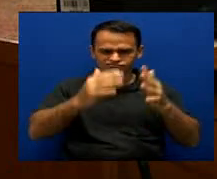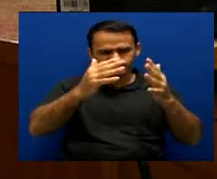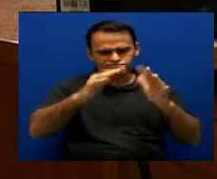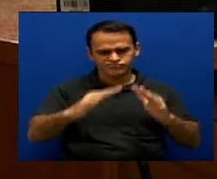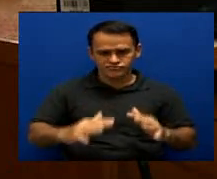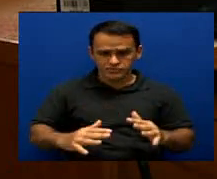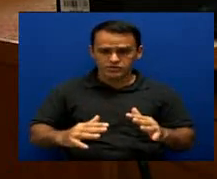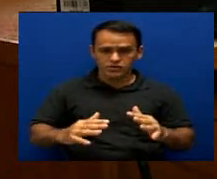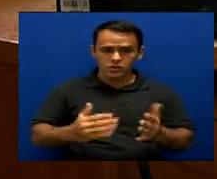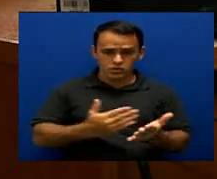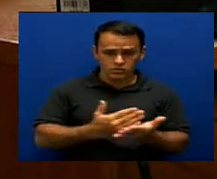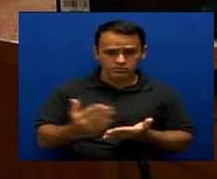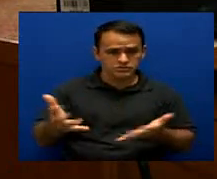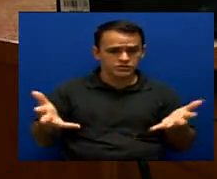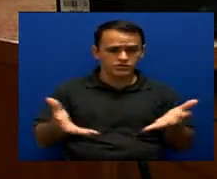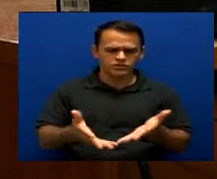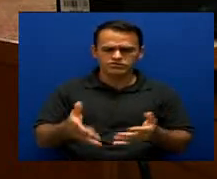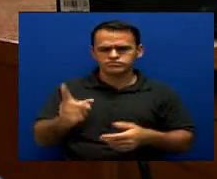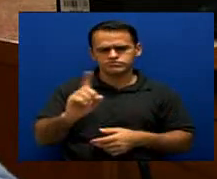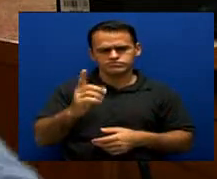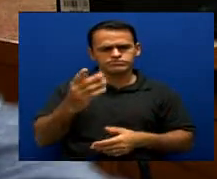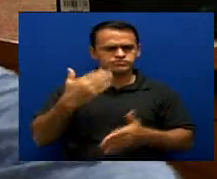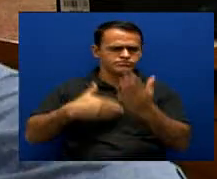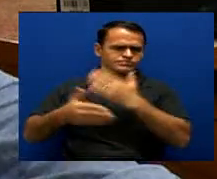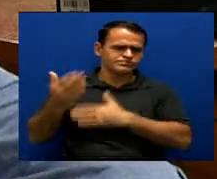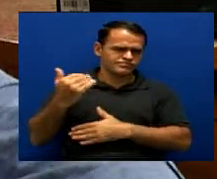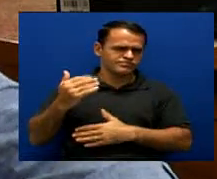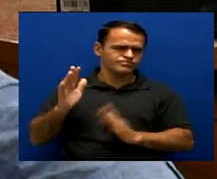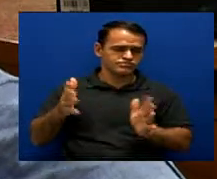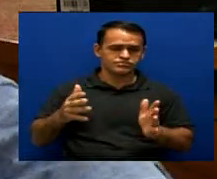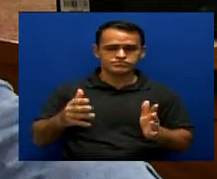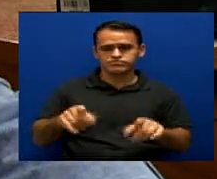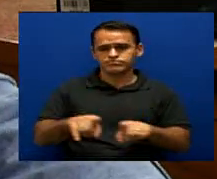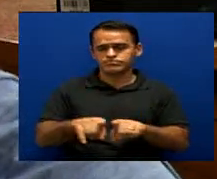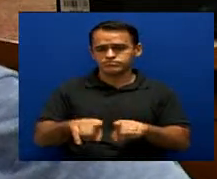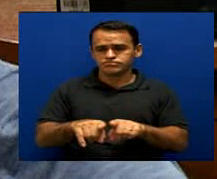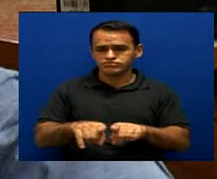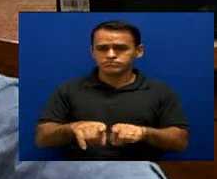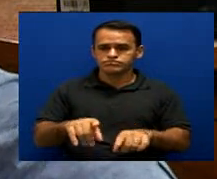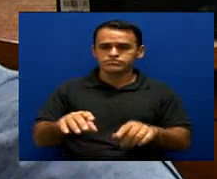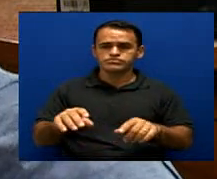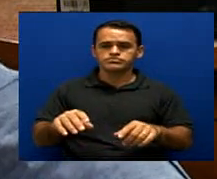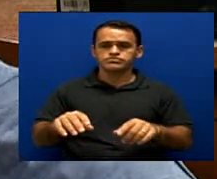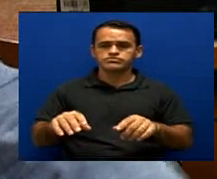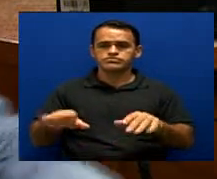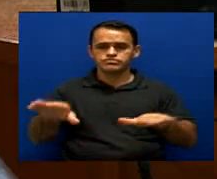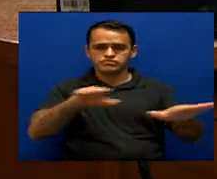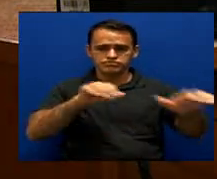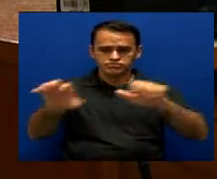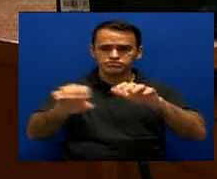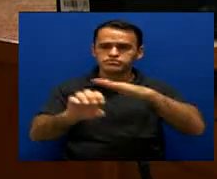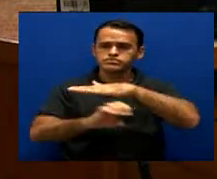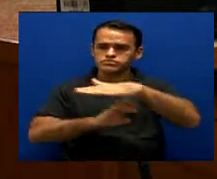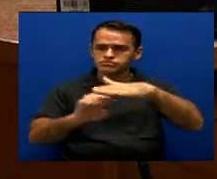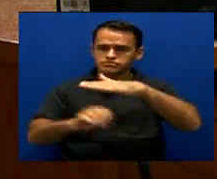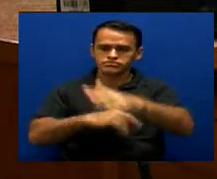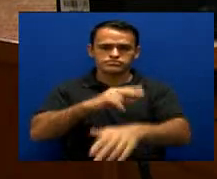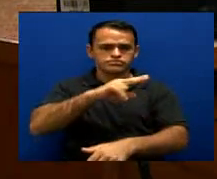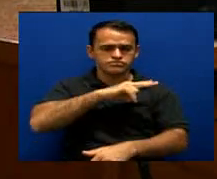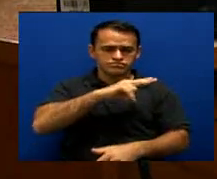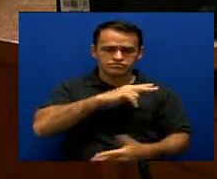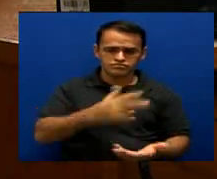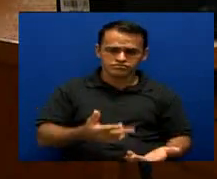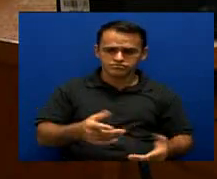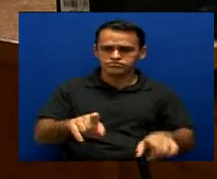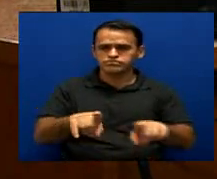foi colocado aí a questão da terceirização da saúde processo com relação às determinações constitucionais do